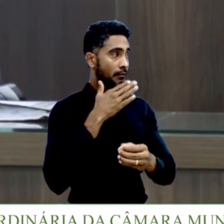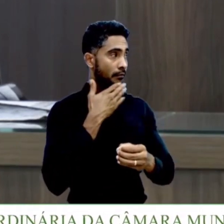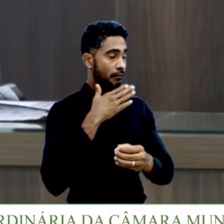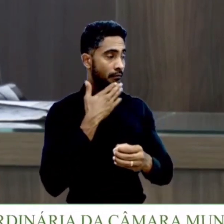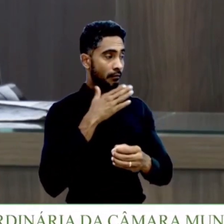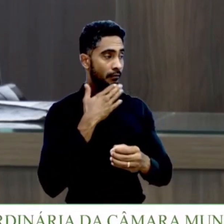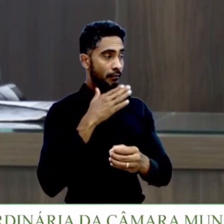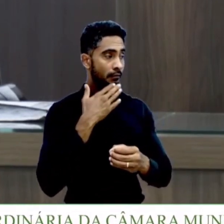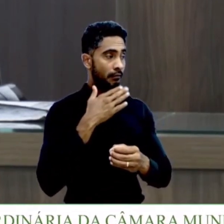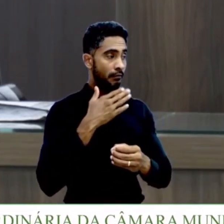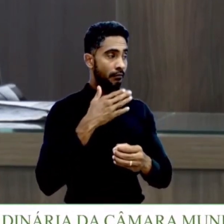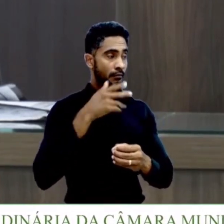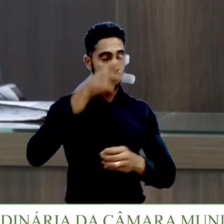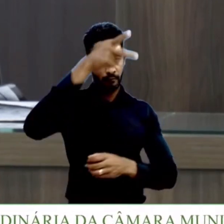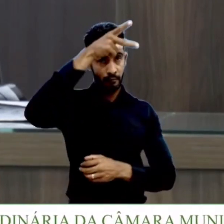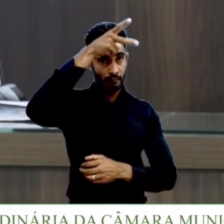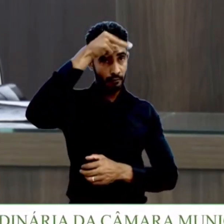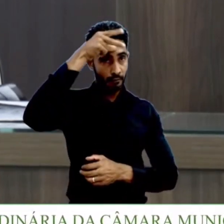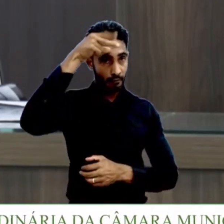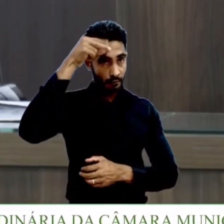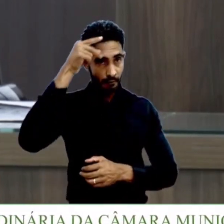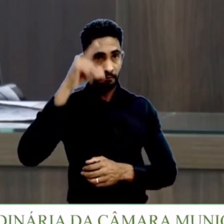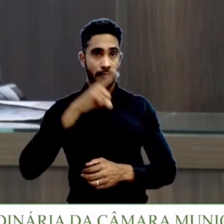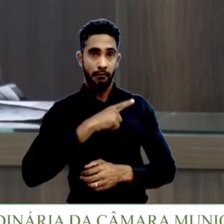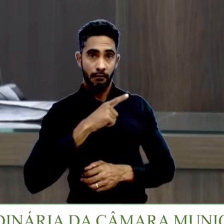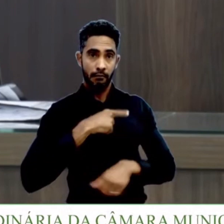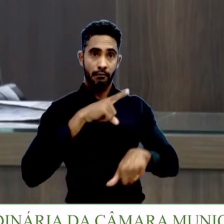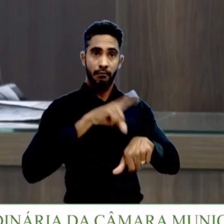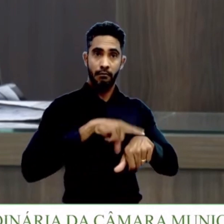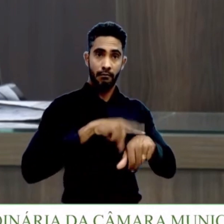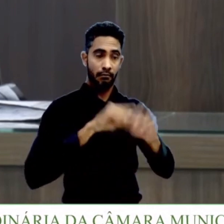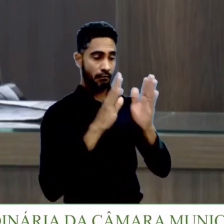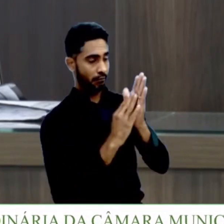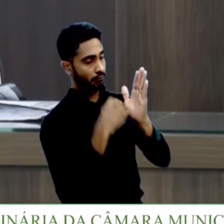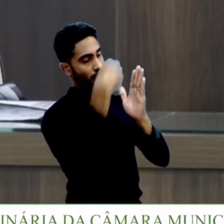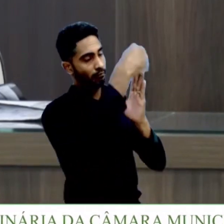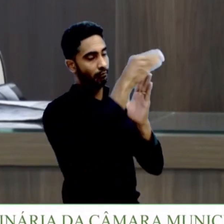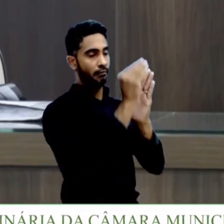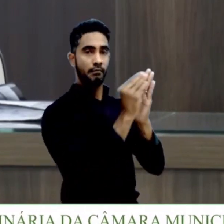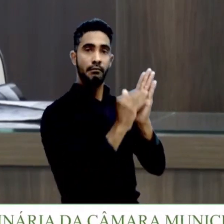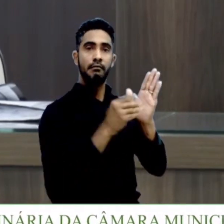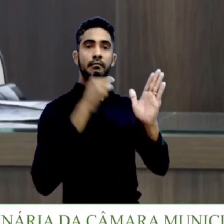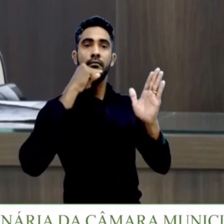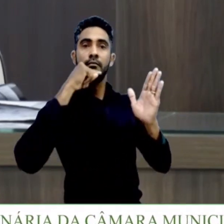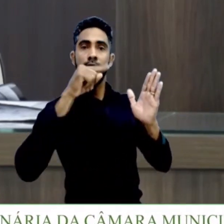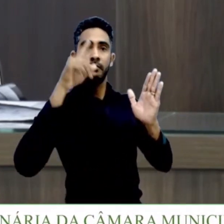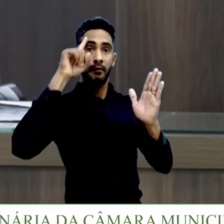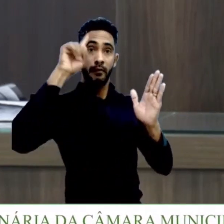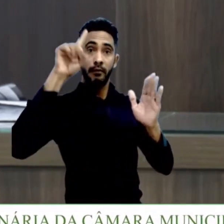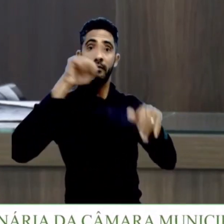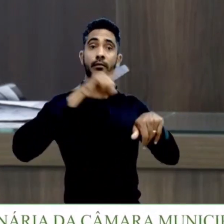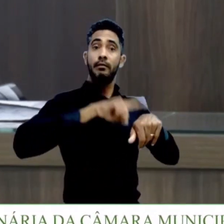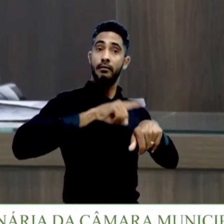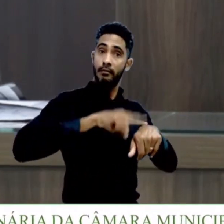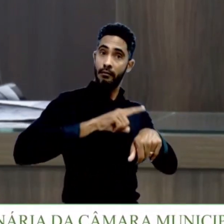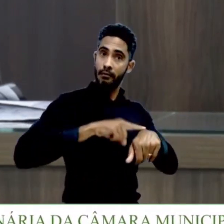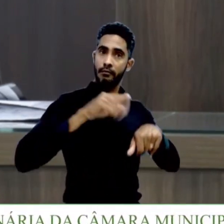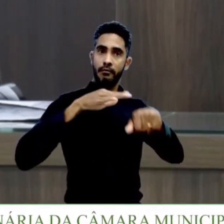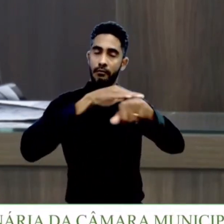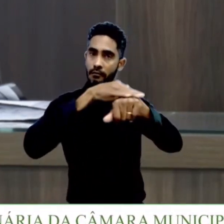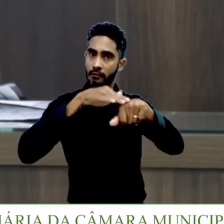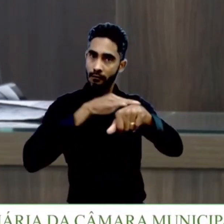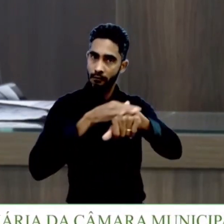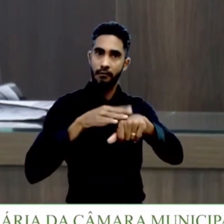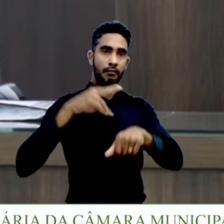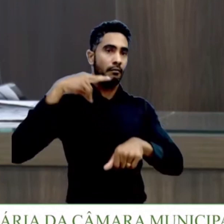que o prefeito municipal reservará em sua agenda semanalmente dia e hora para atendimento